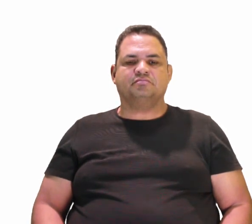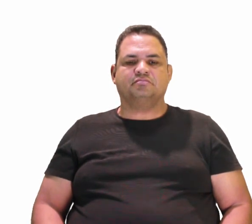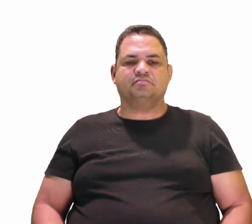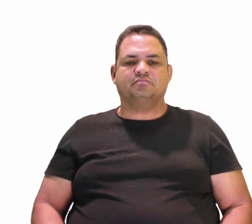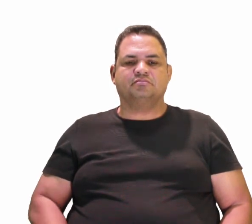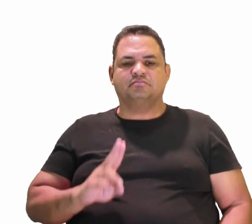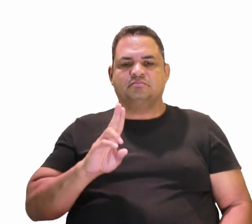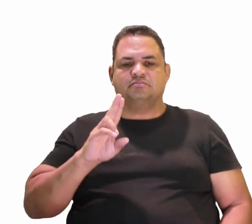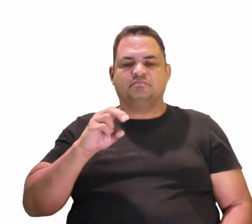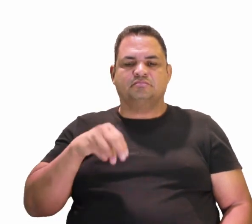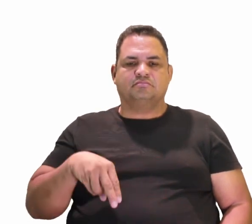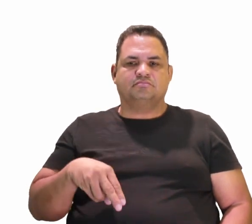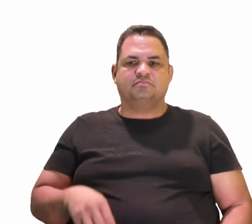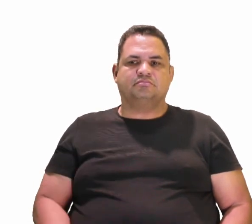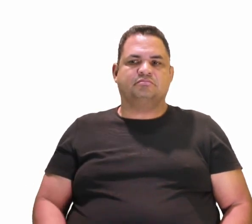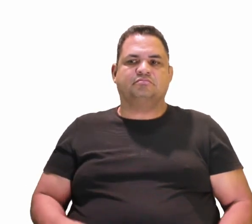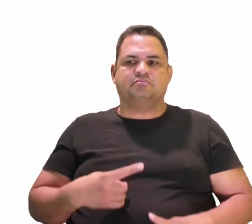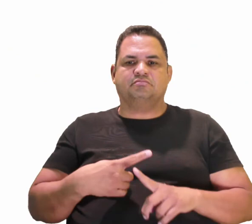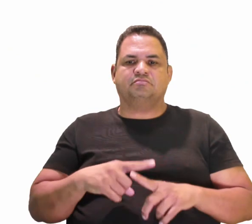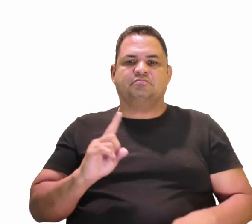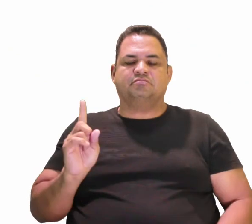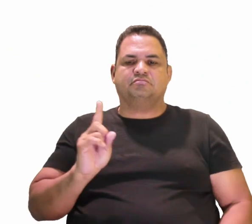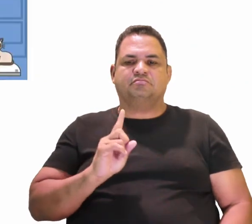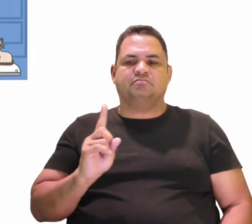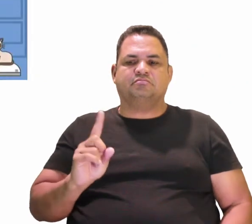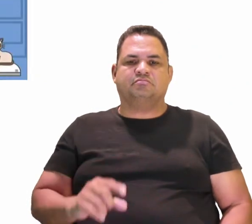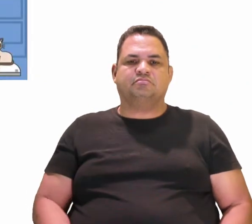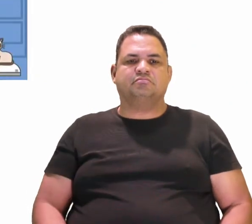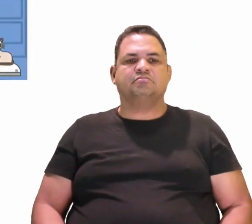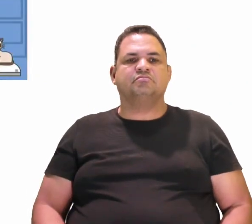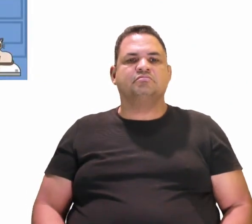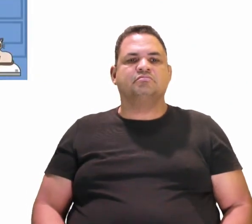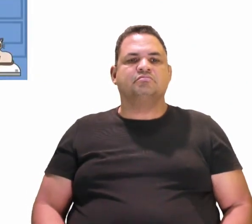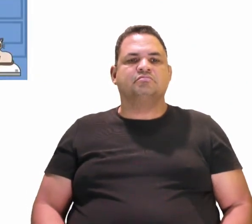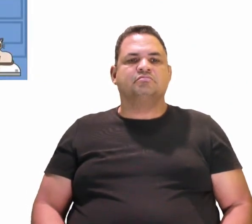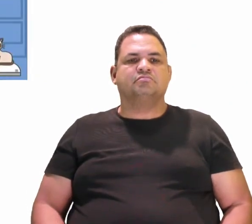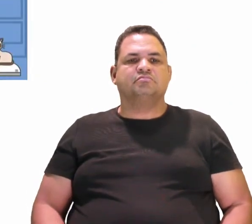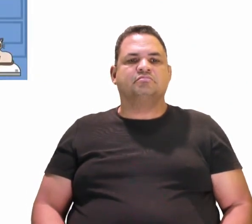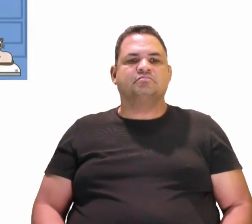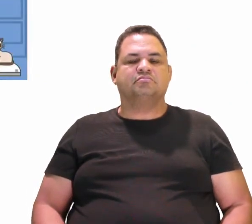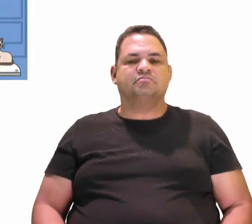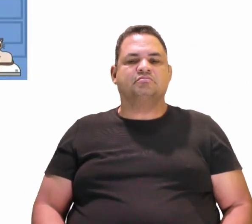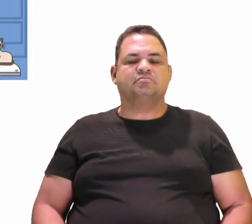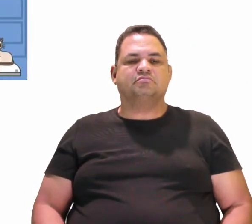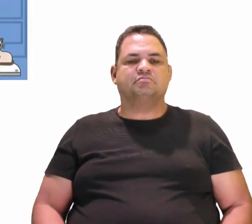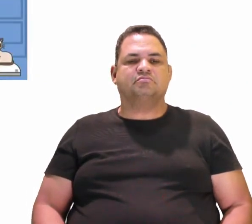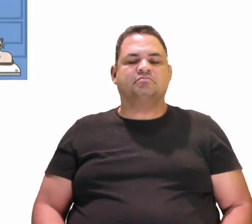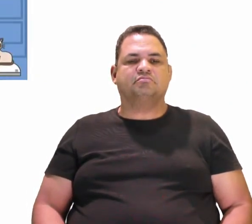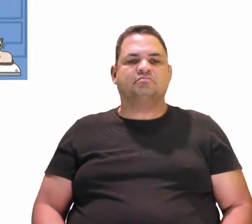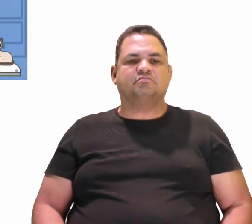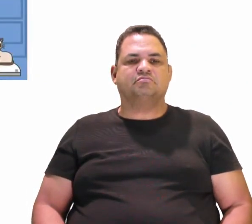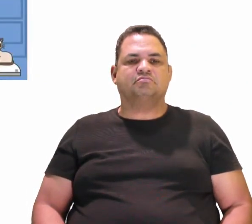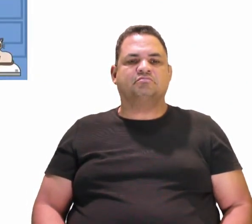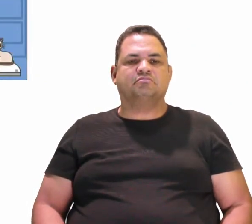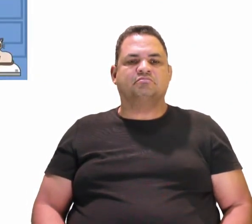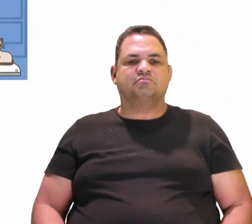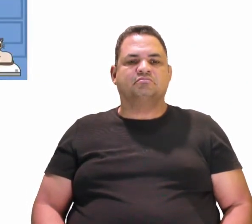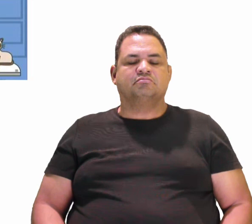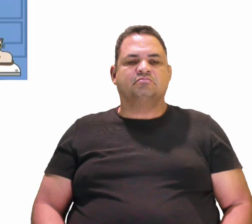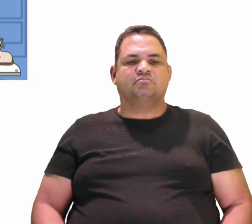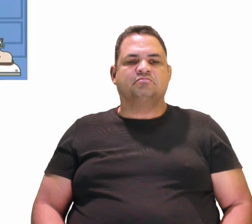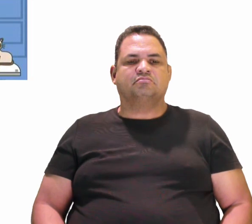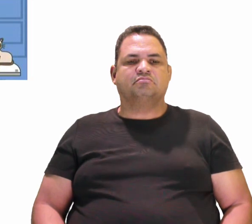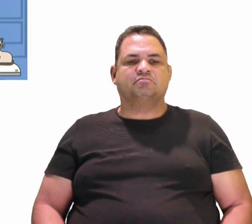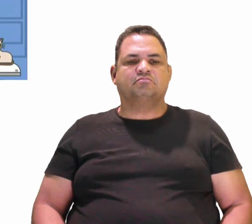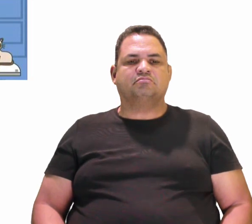aqui, porque não é. It's not. Get angry easily, get